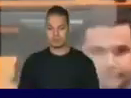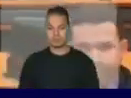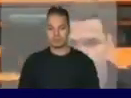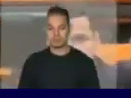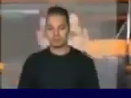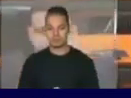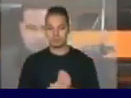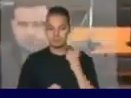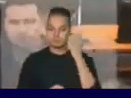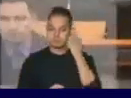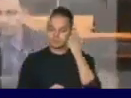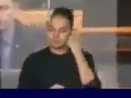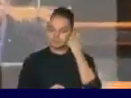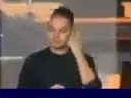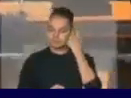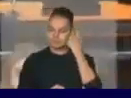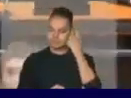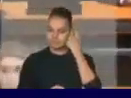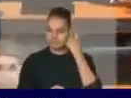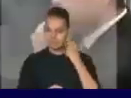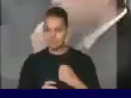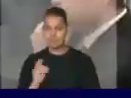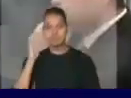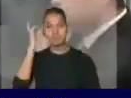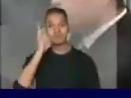seguir. Eu,